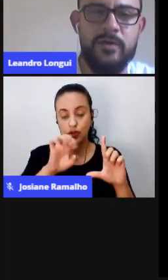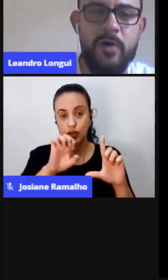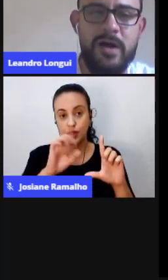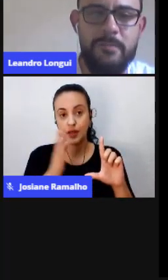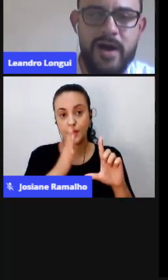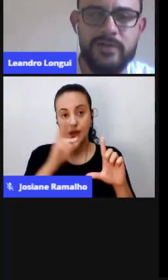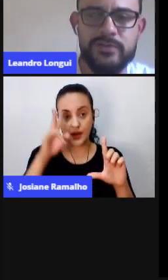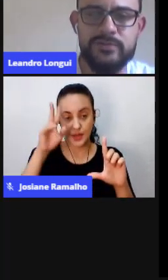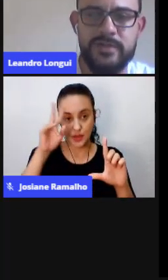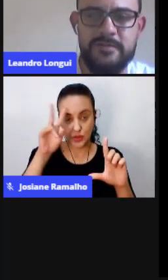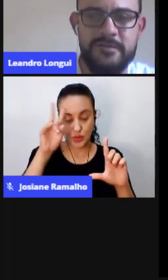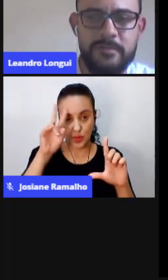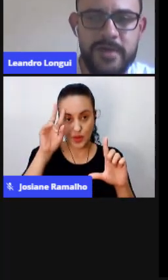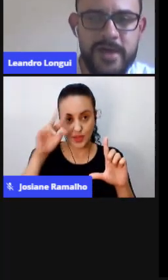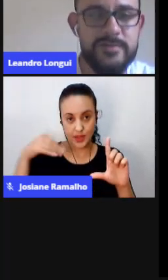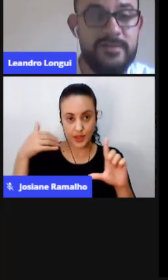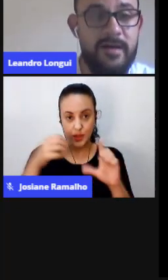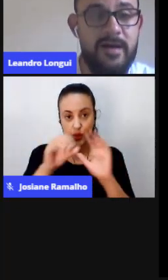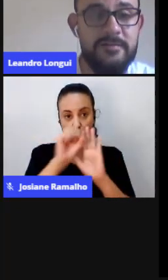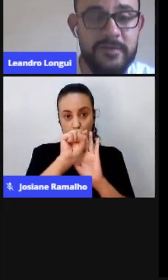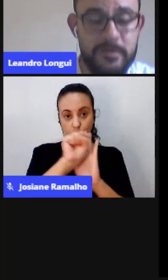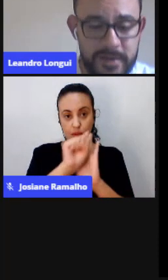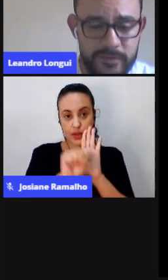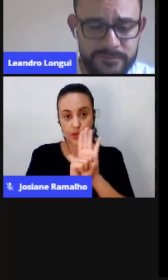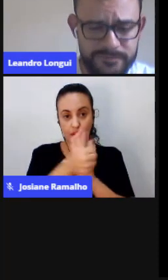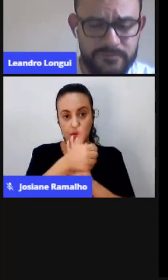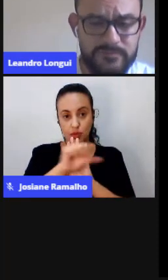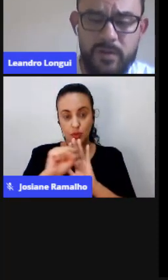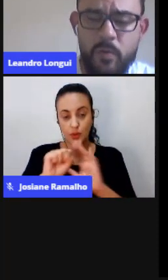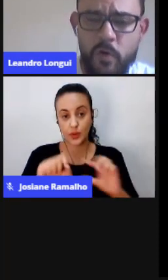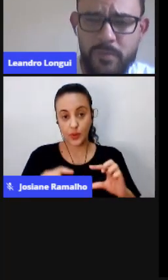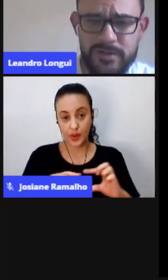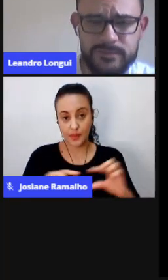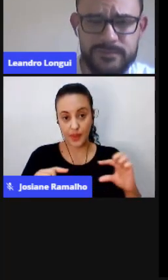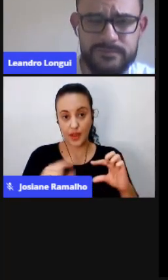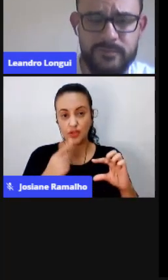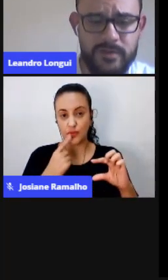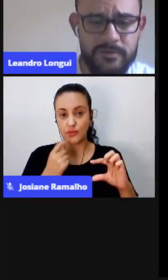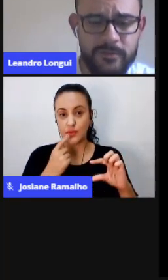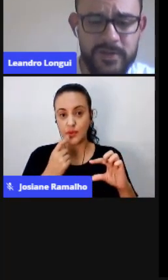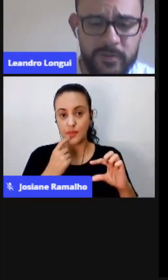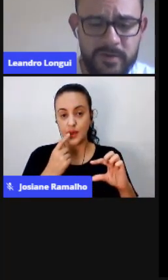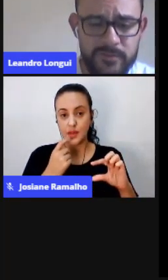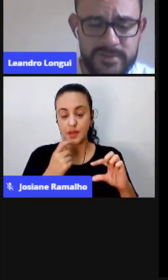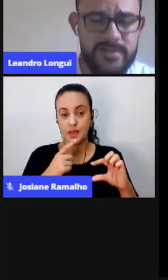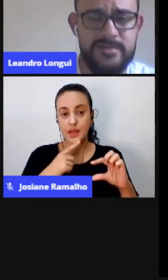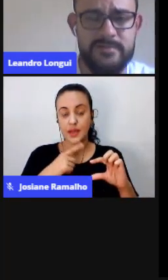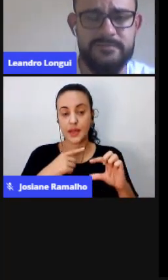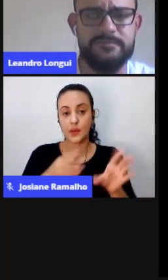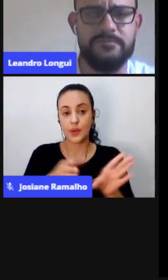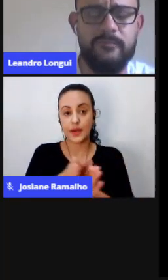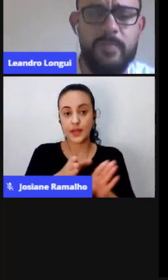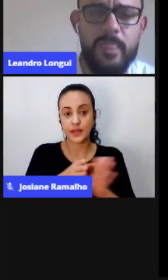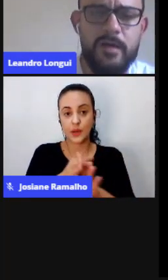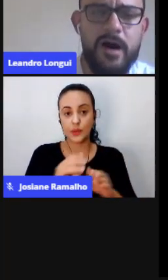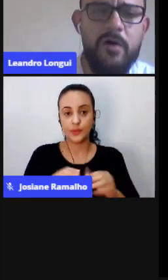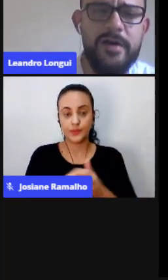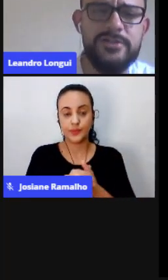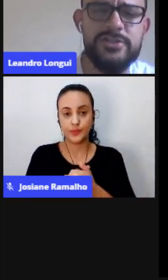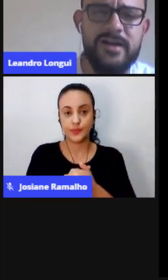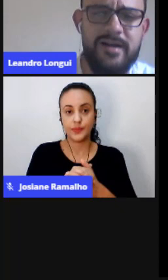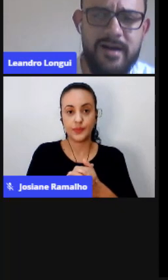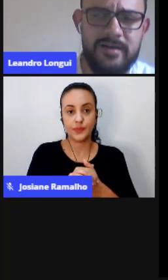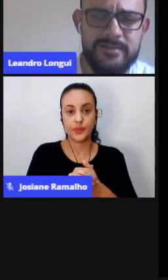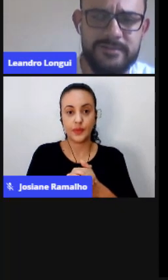temos logo abaixo, em vermelho, destacado em vermelho, um comando. Eu vou lê-lo para vocês.